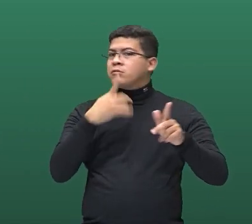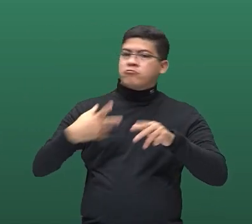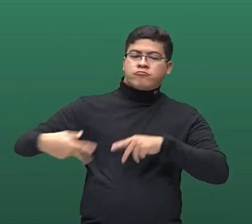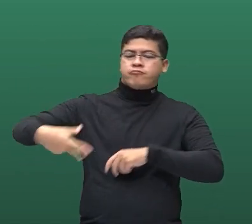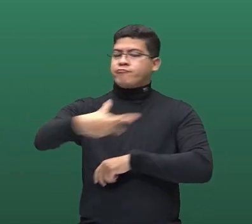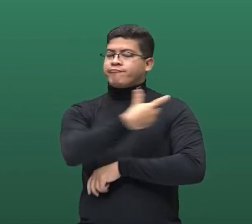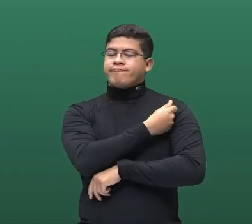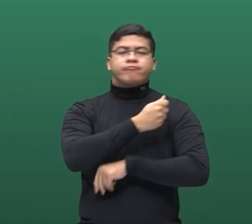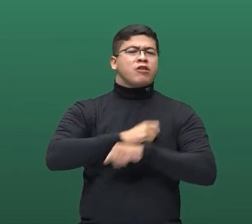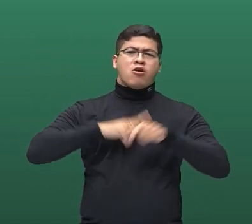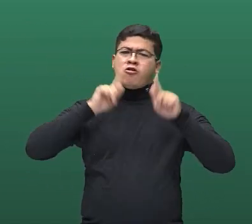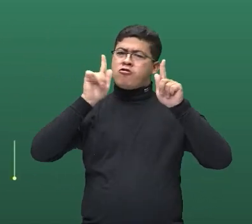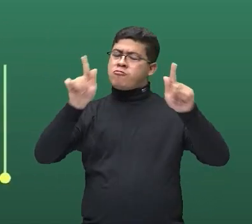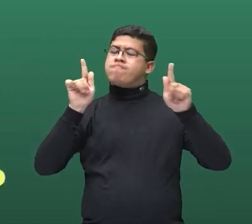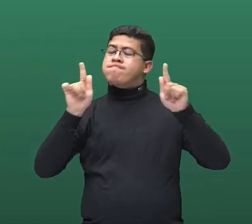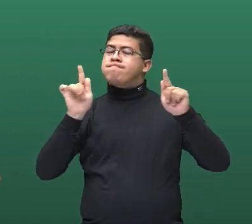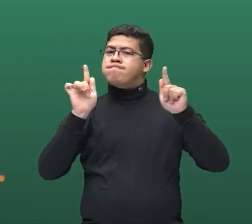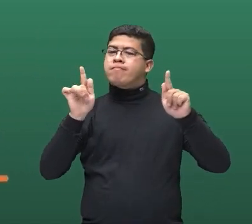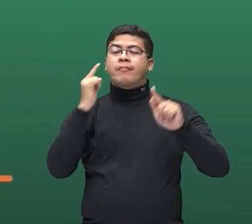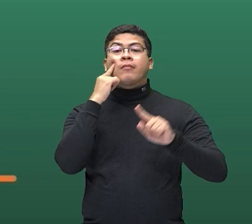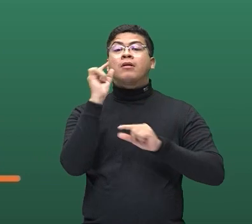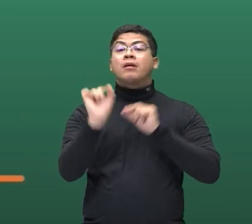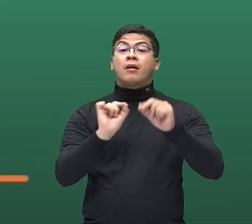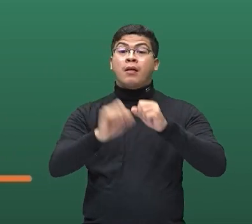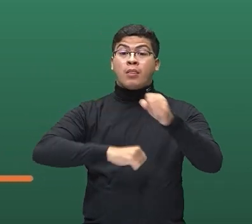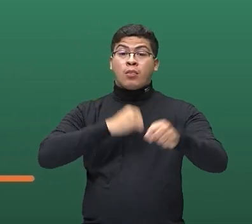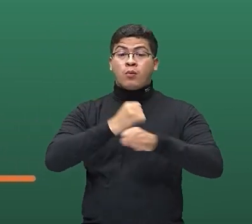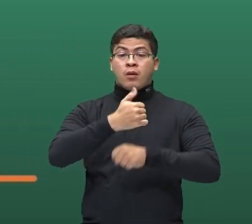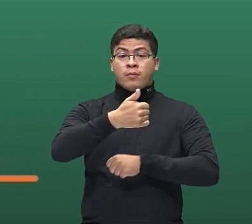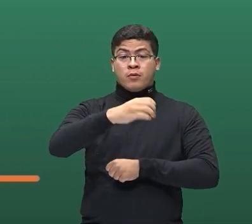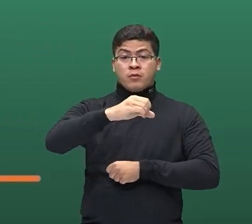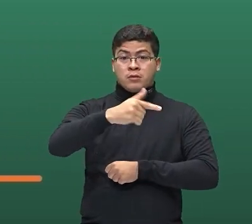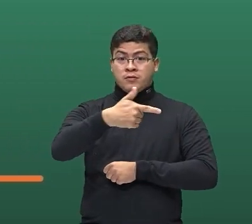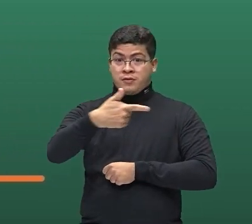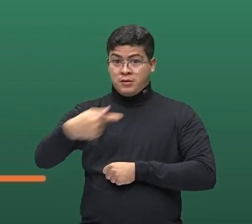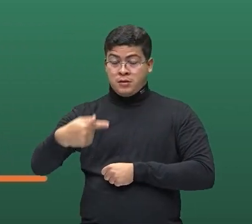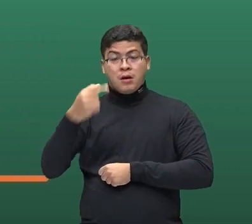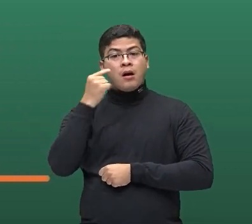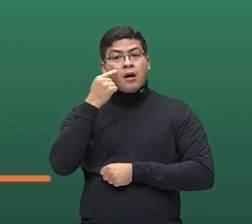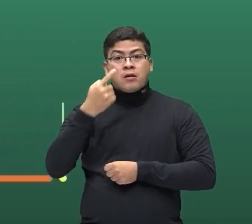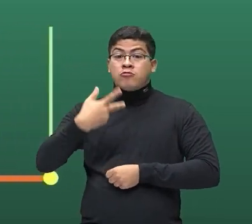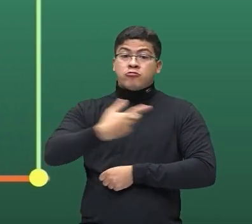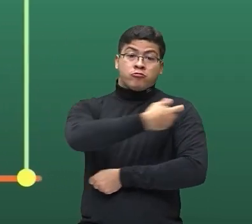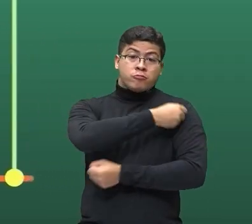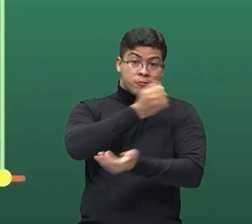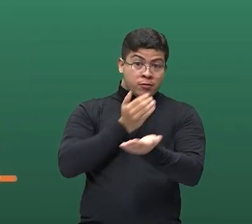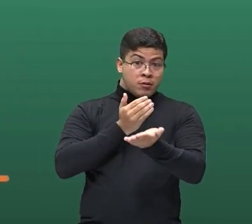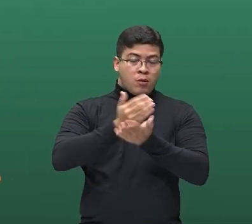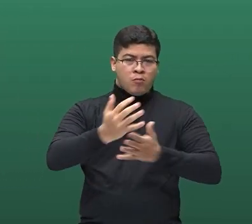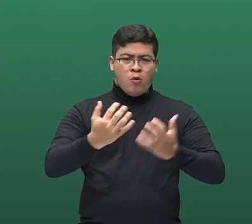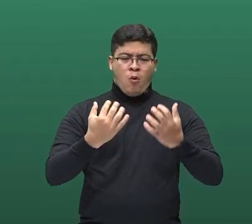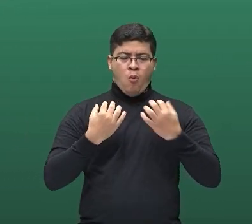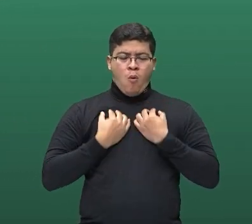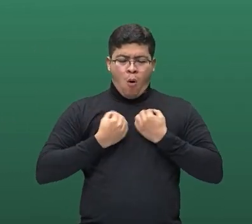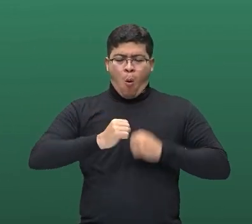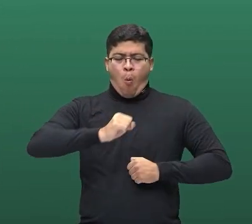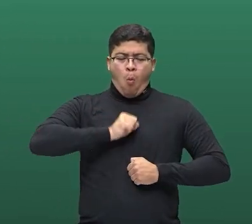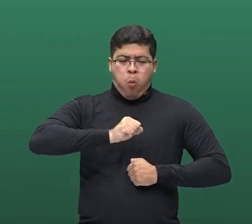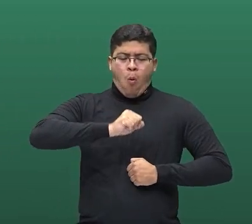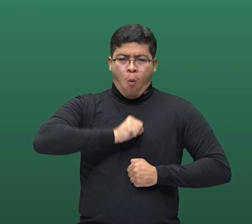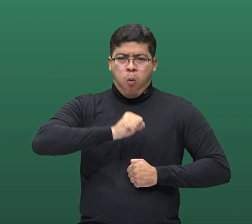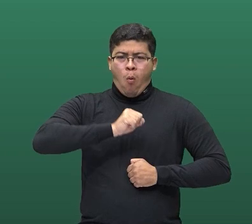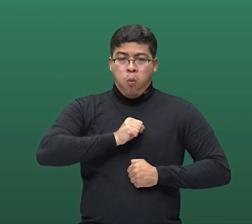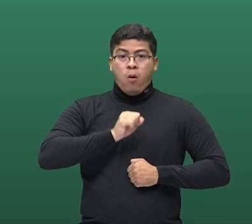da Vacina. No ano de 1927, se iniciou a vacinação contra a tuberculose no Brasil com a